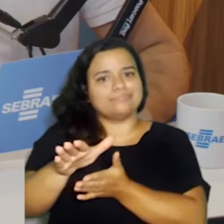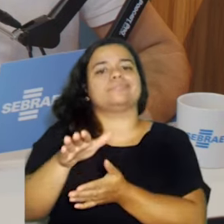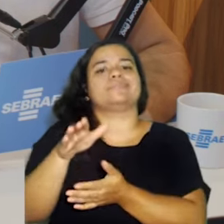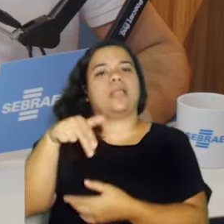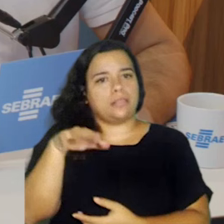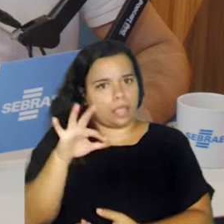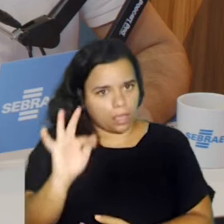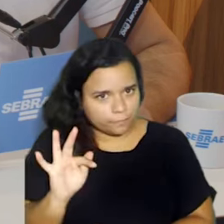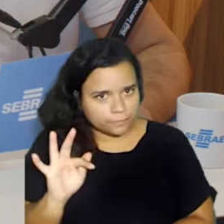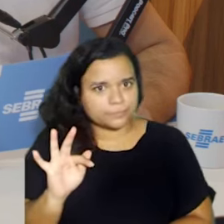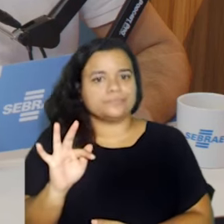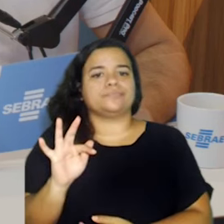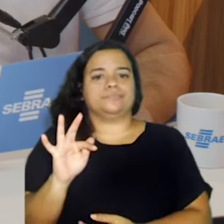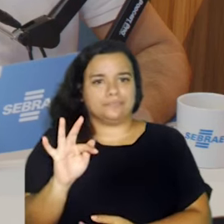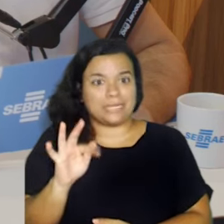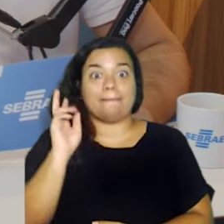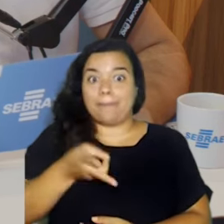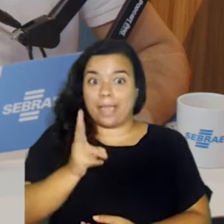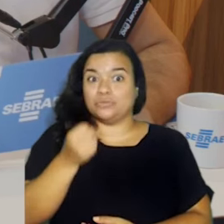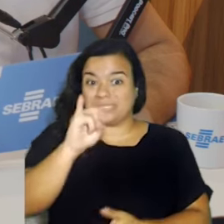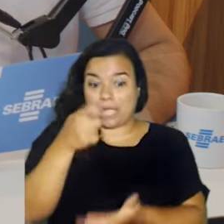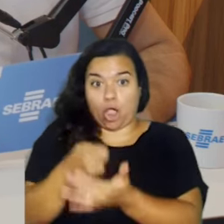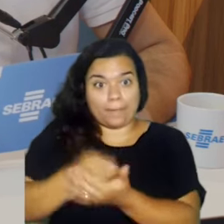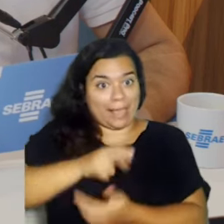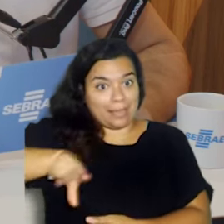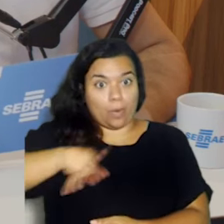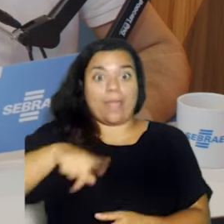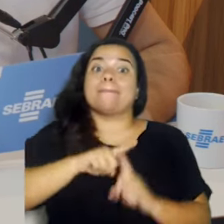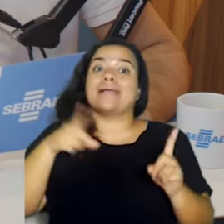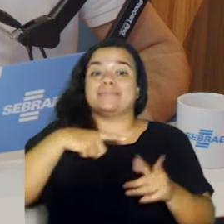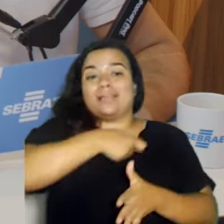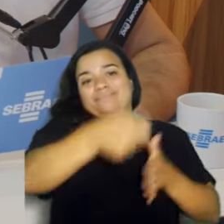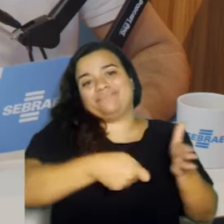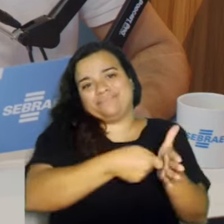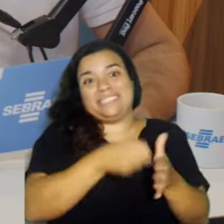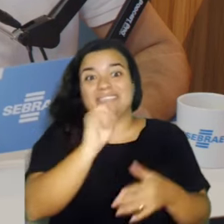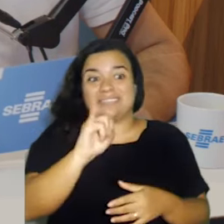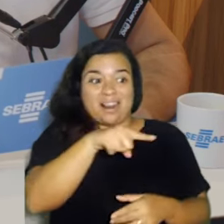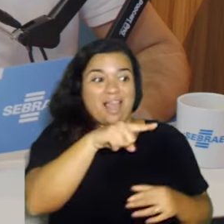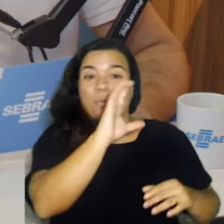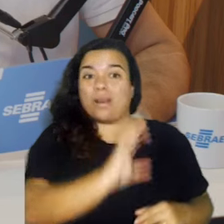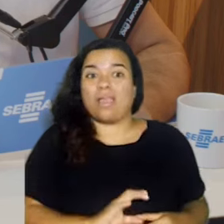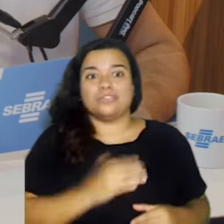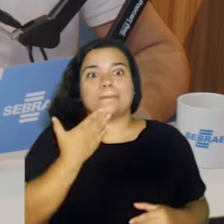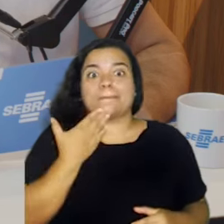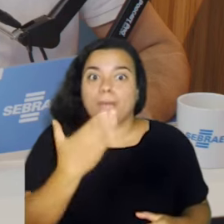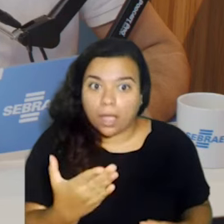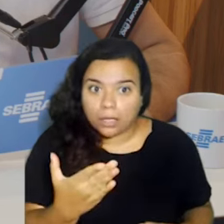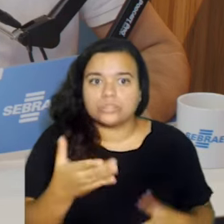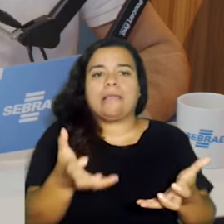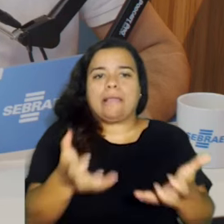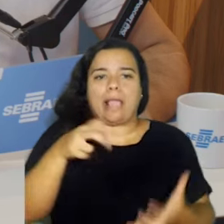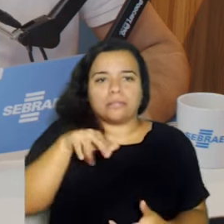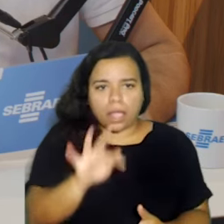não sejam obrigados existe o Código de Defesa do Consumidor Então se seu cliente te pede uma nota fiscal às vezes ou você vai deixar de vender Porque